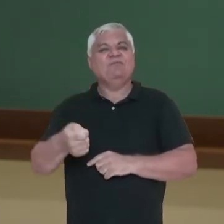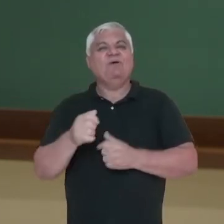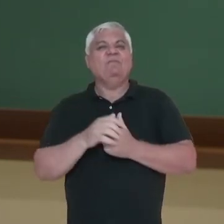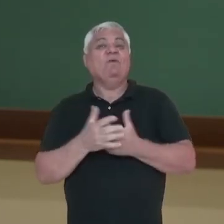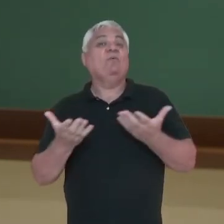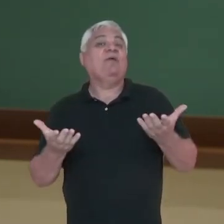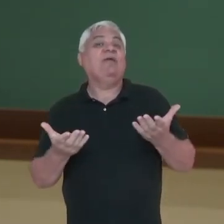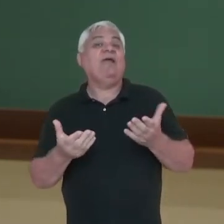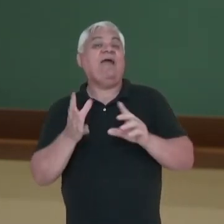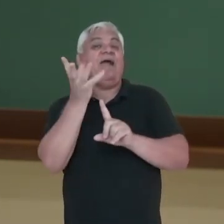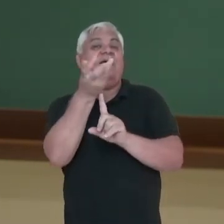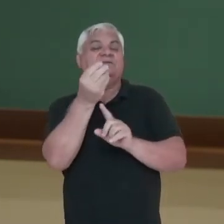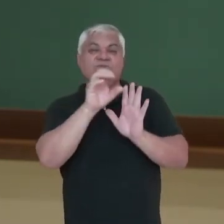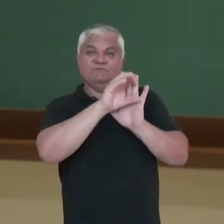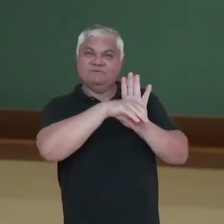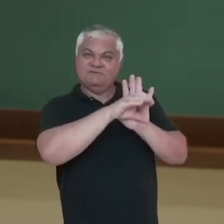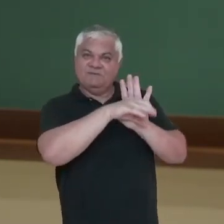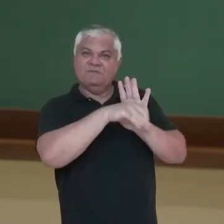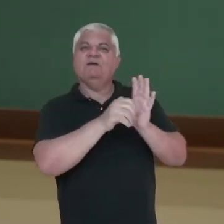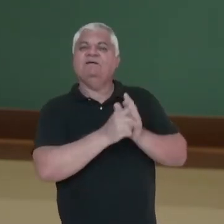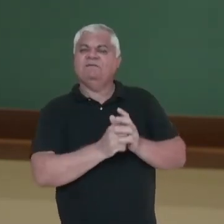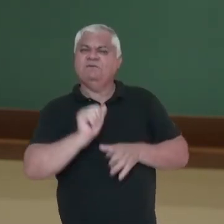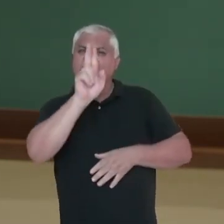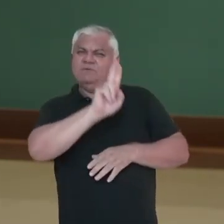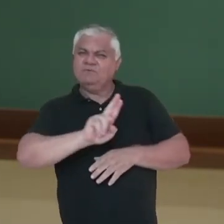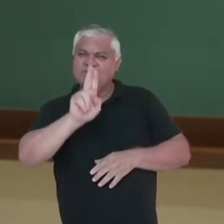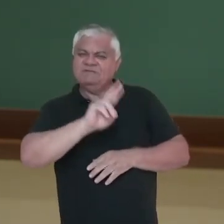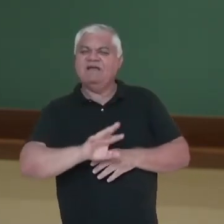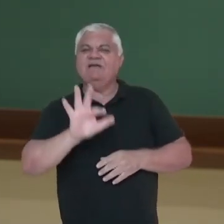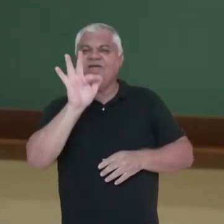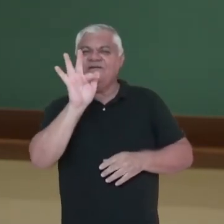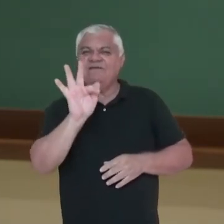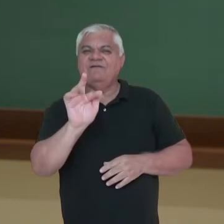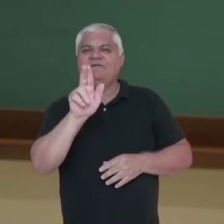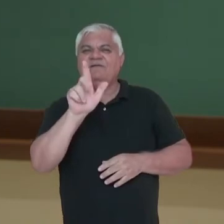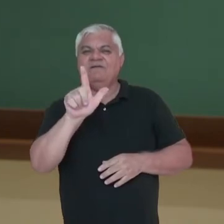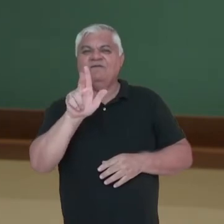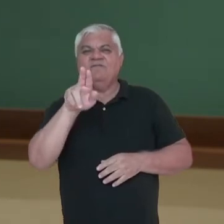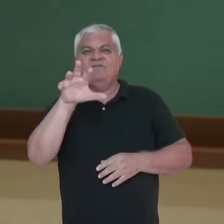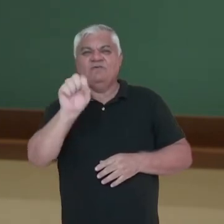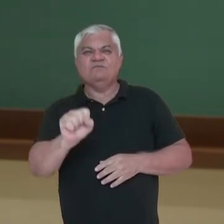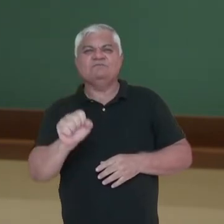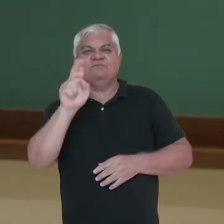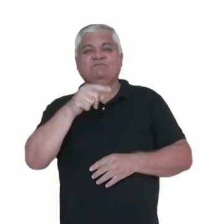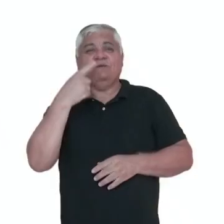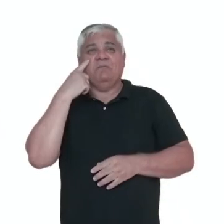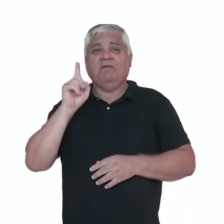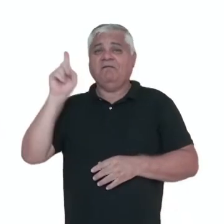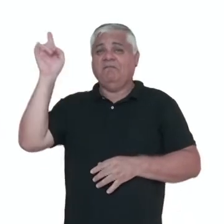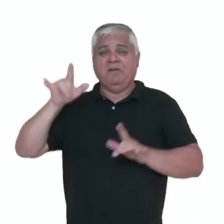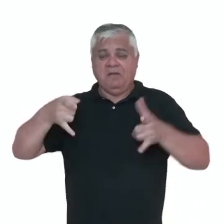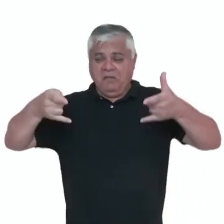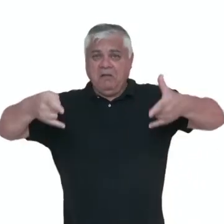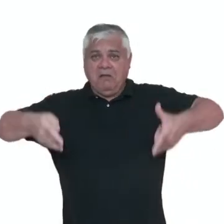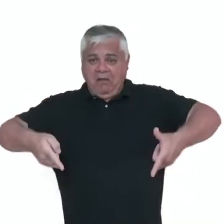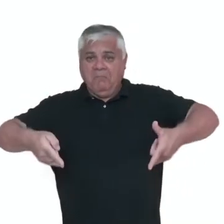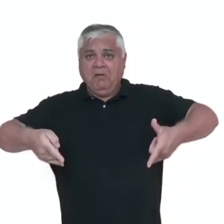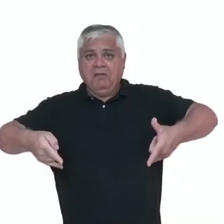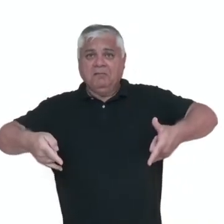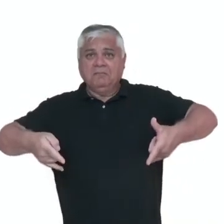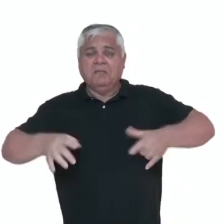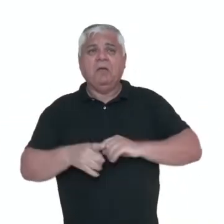esfriar de conceitual Então esse ser Marco conceitual foi muito usado pelos ele exatamente fazer isso por exemplo só obra aqui Bienal de